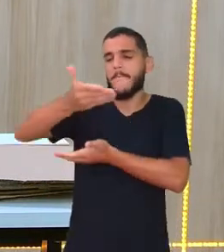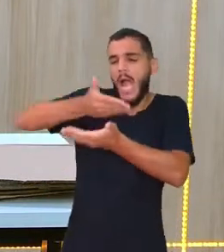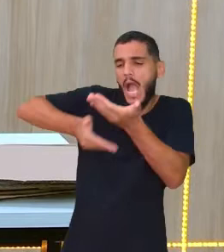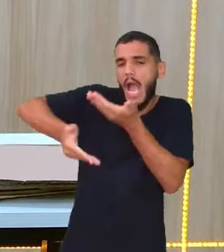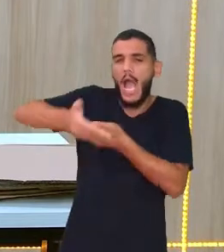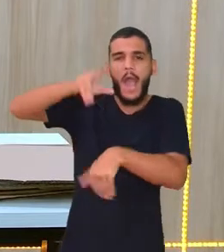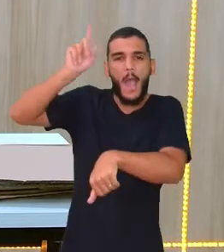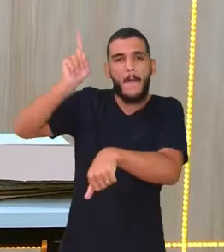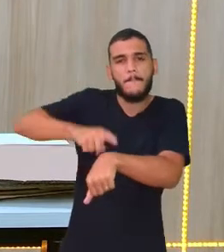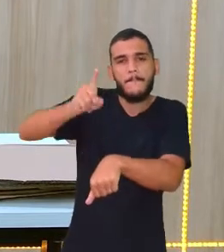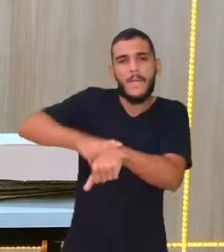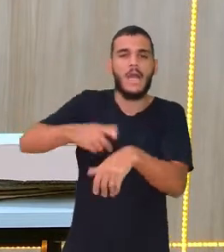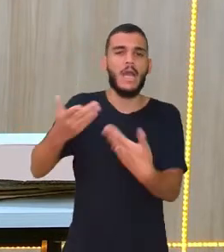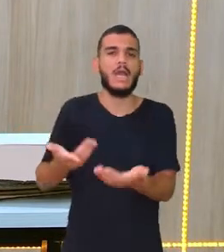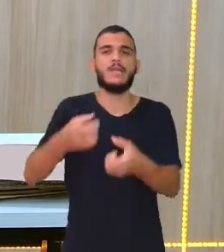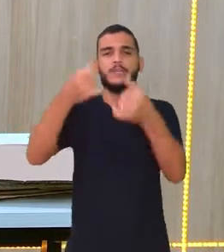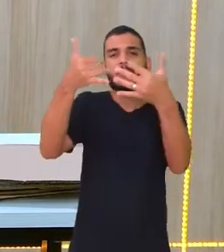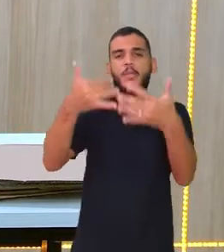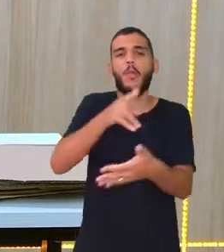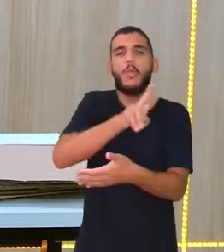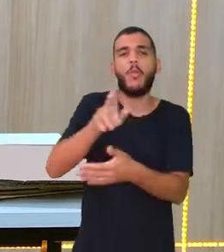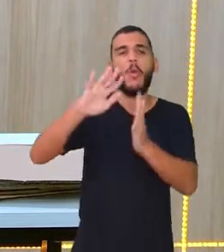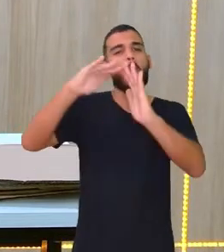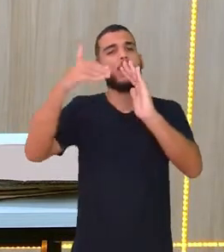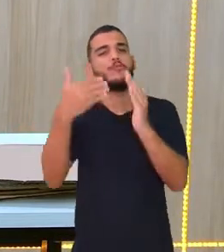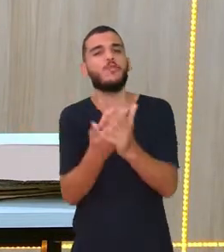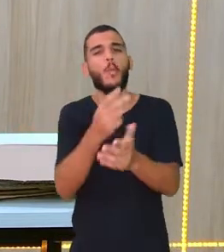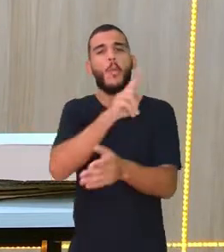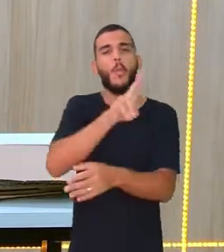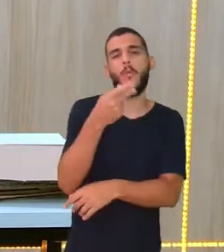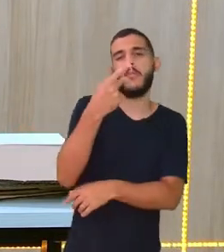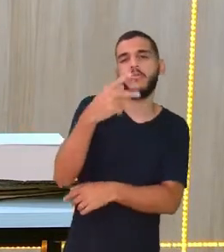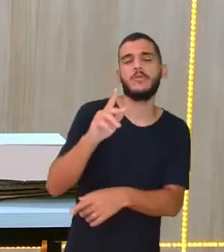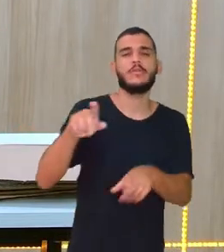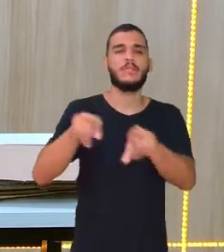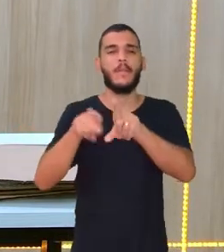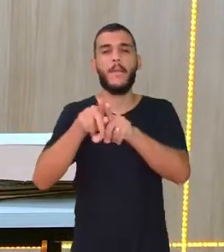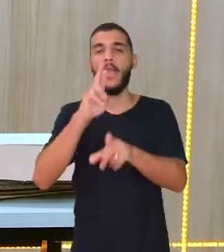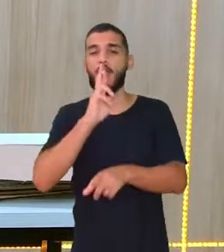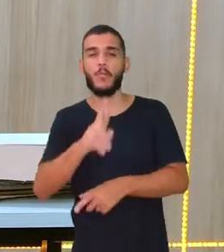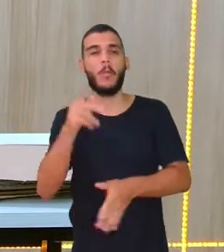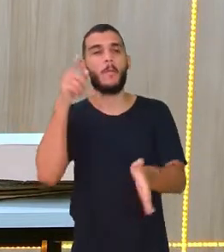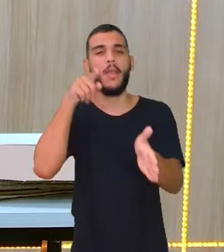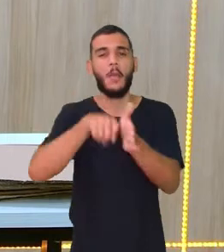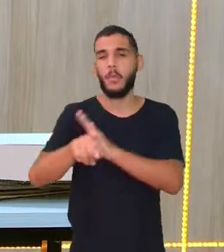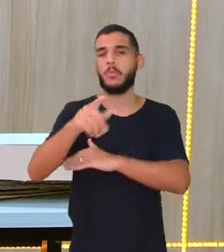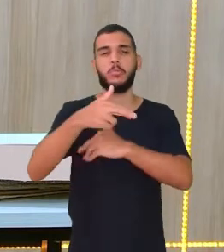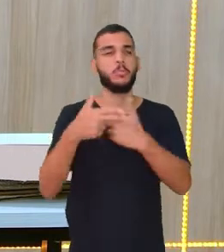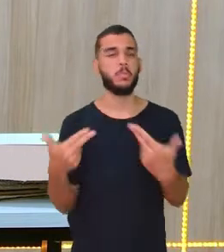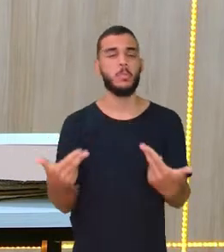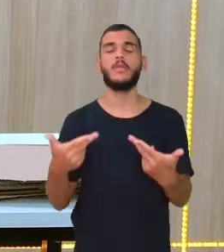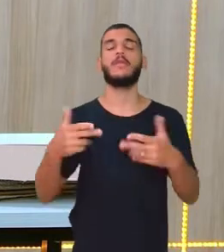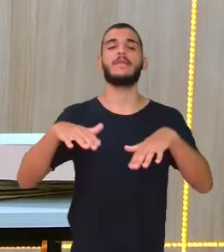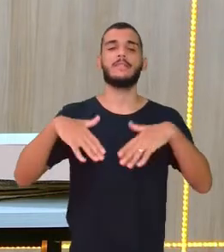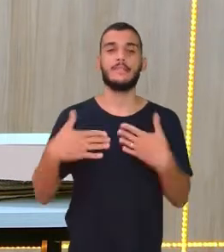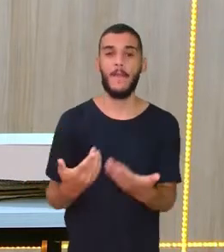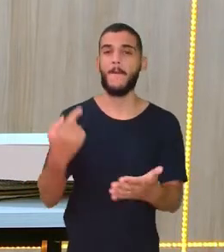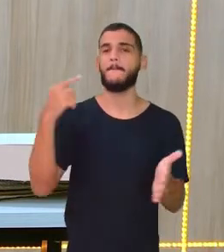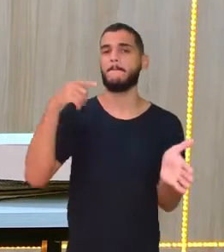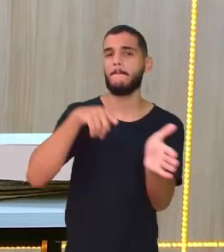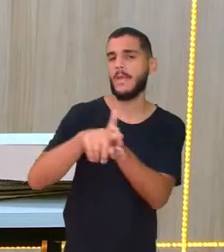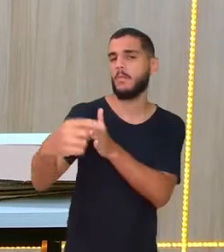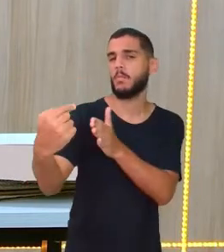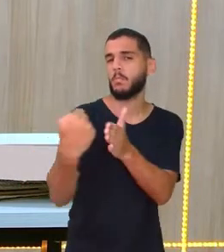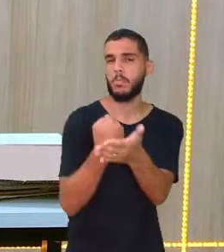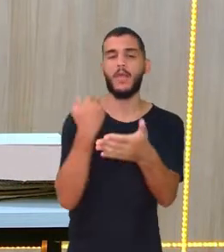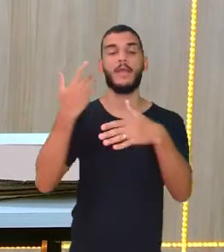tempo real, dizer o nome da escola, o nome de vocês, responder questionamento, fazer também perguntas para a